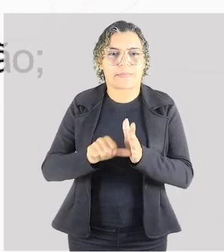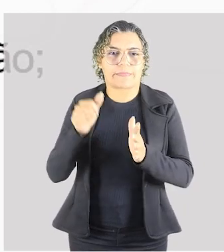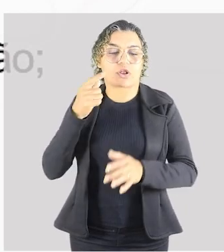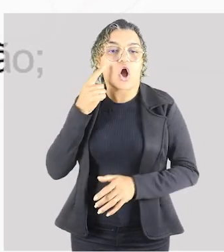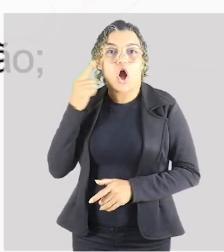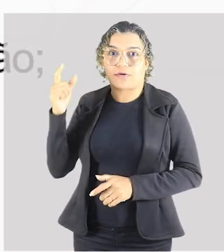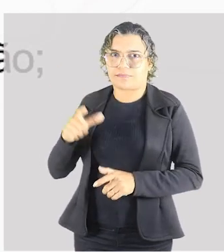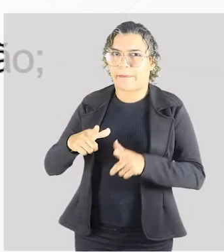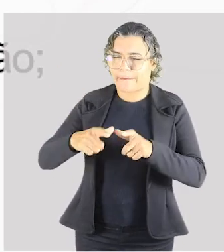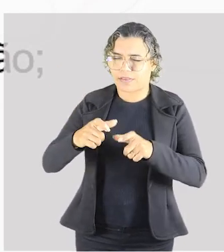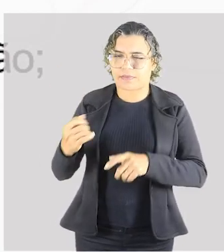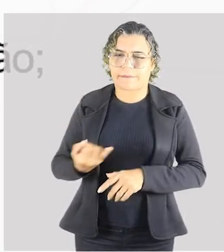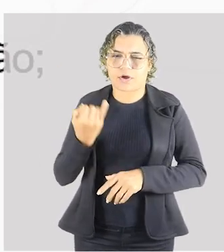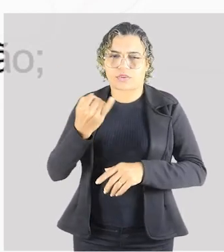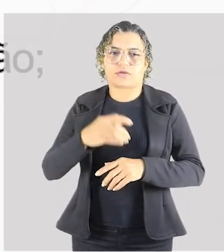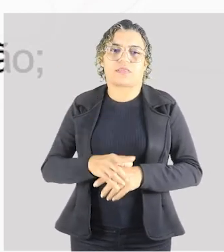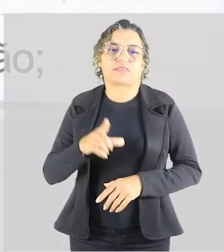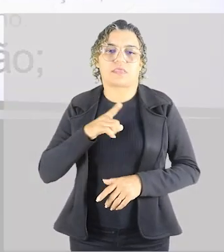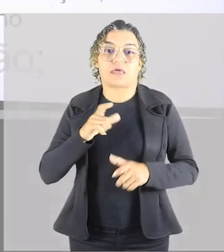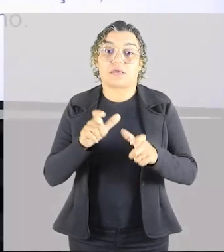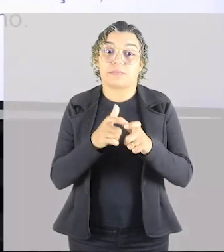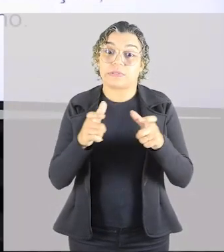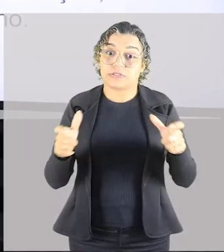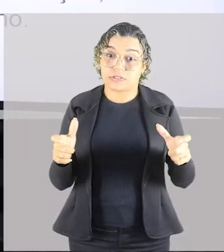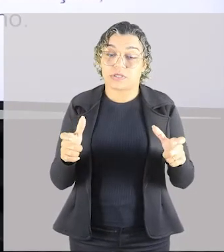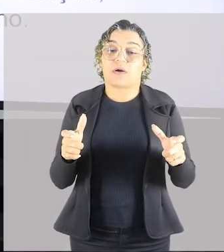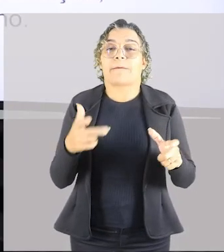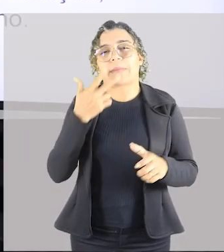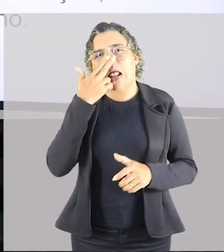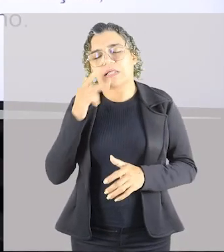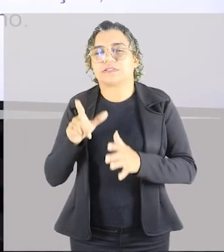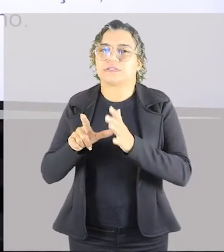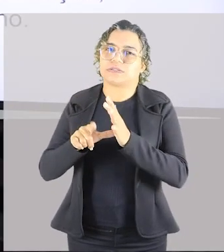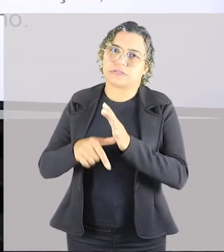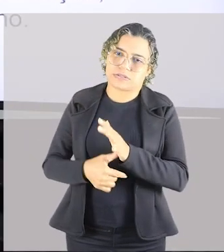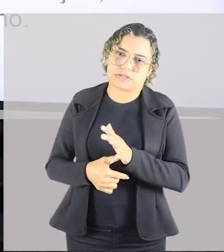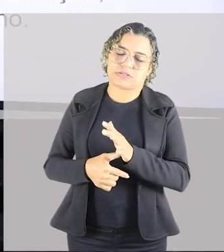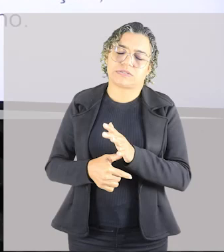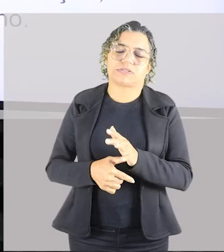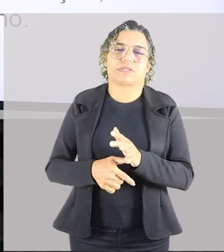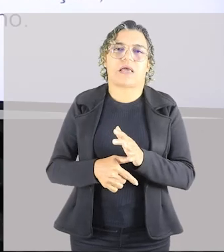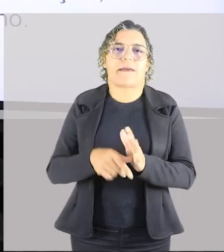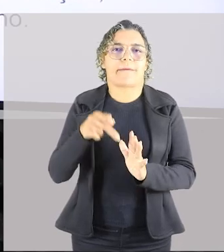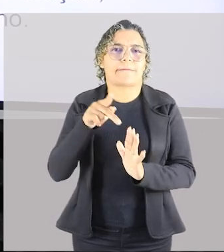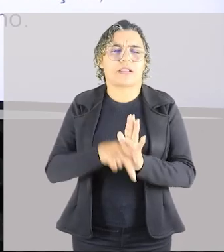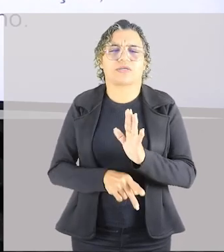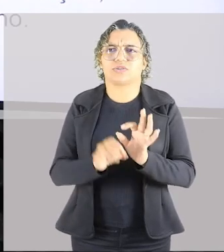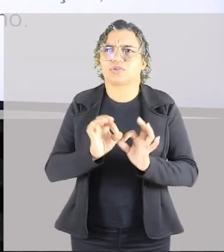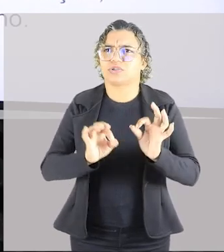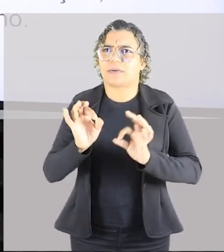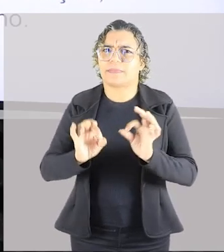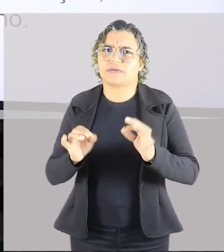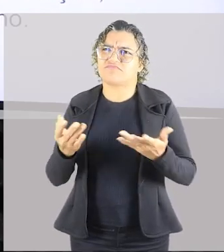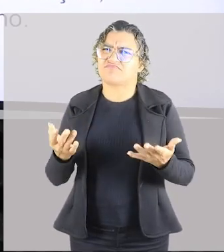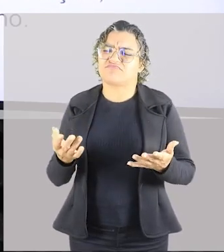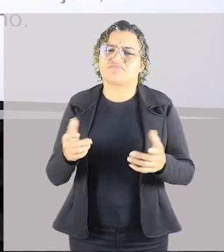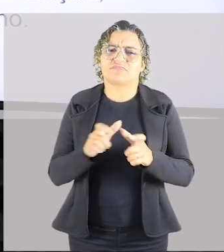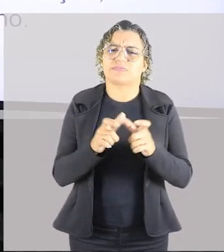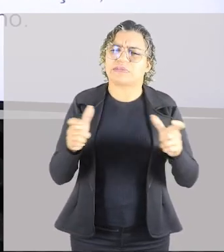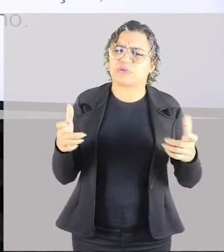aí, ó. Tem sua expansão considerada tardia e sem planejamento. Como assim, Marcos? Expansão? Não